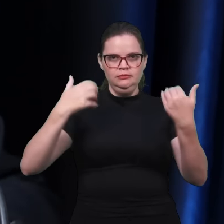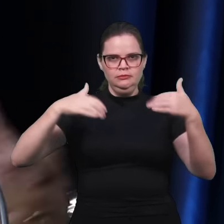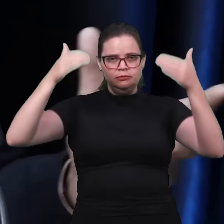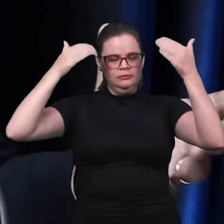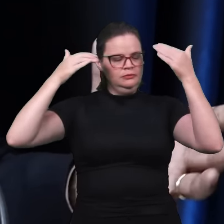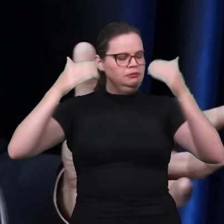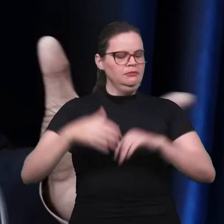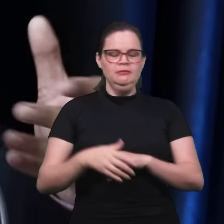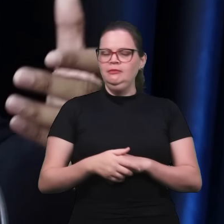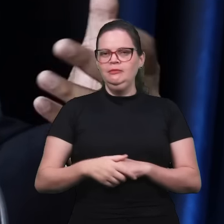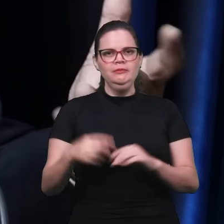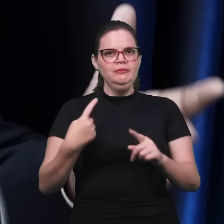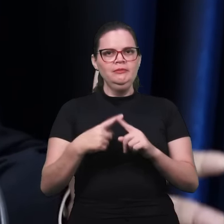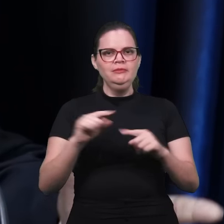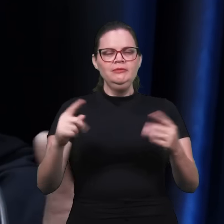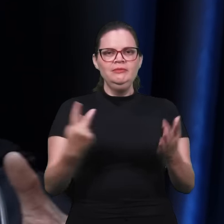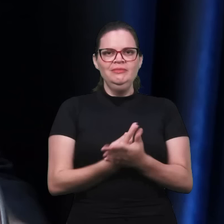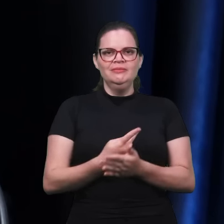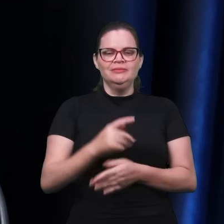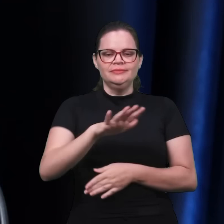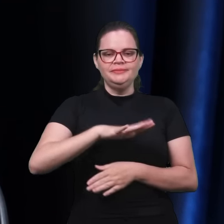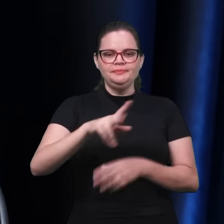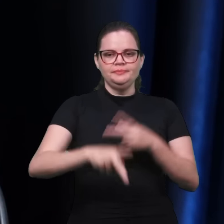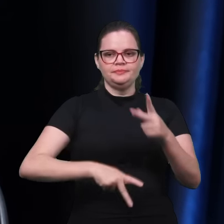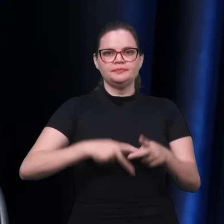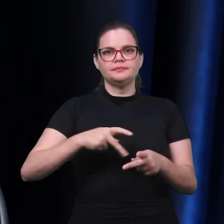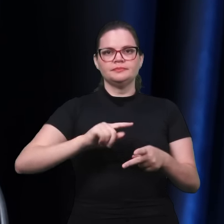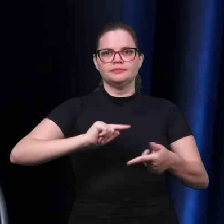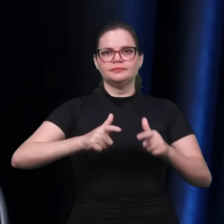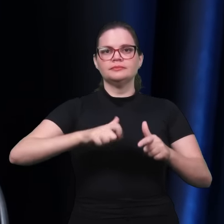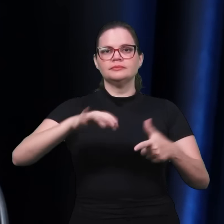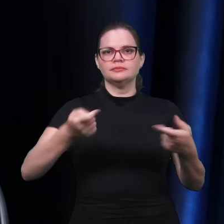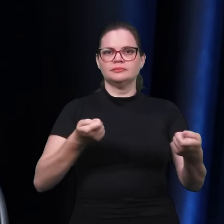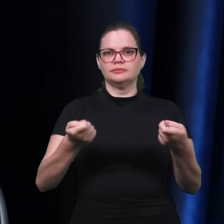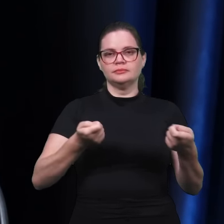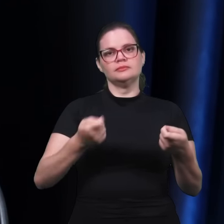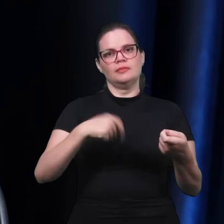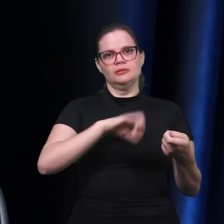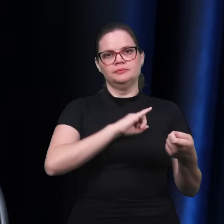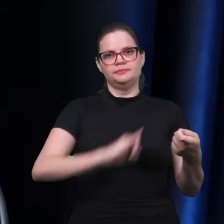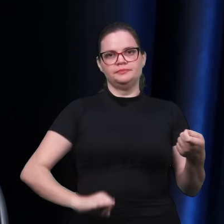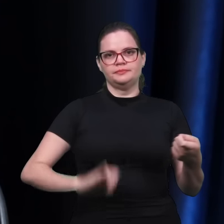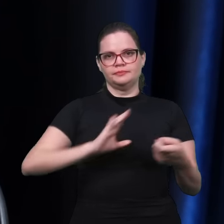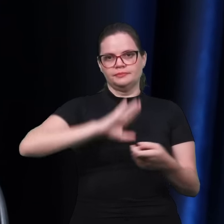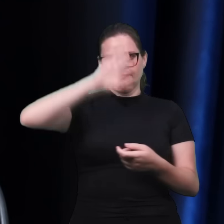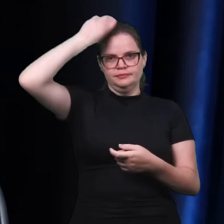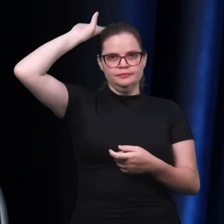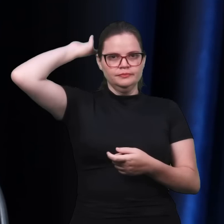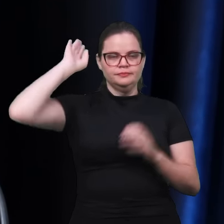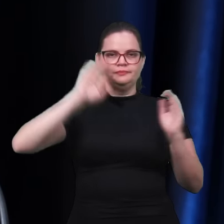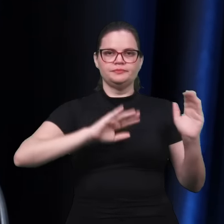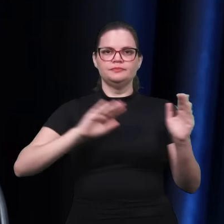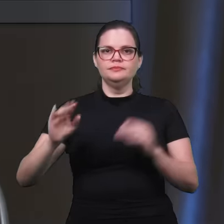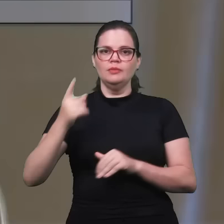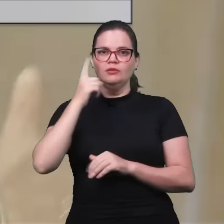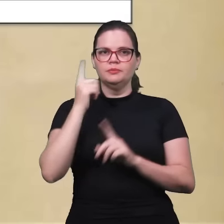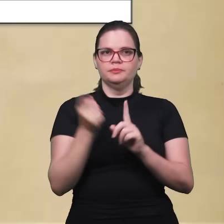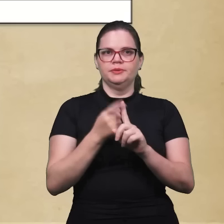o reino estava entregue nas mãos dos romanos. Então nós vemos, por exemplo, Eliaquim. O nome de